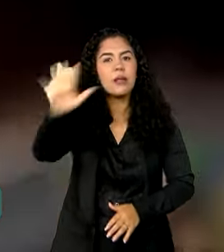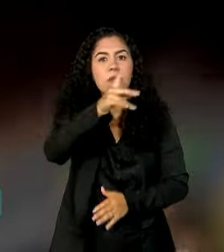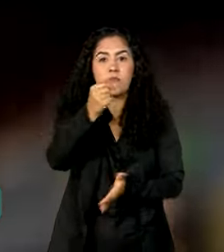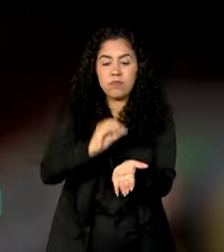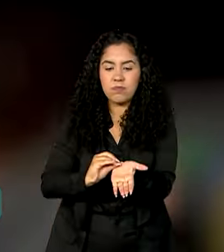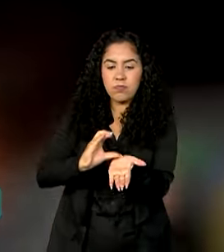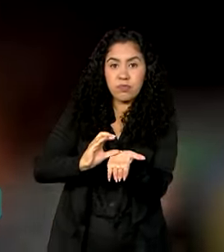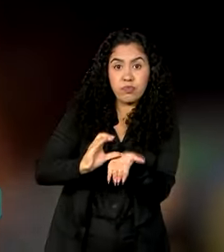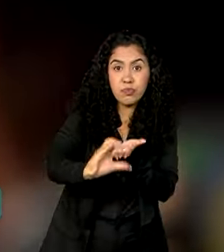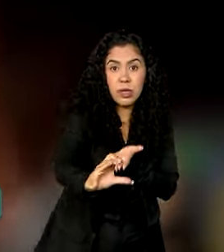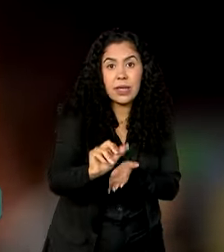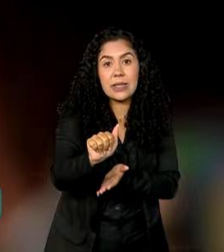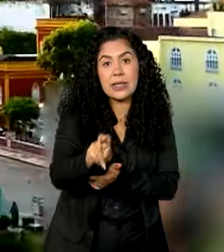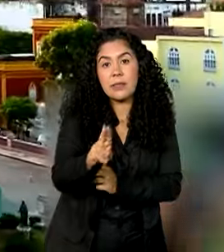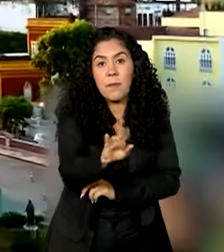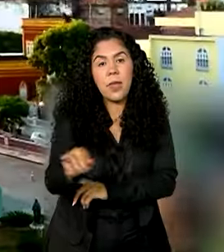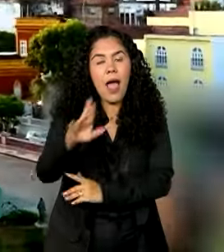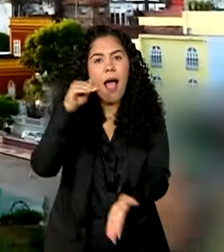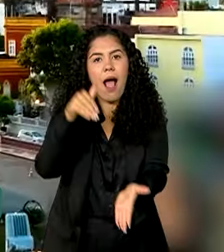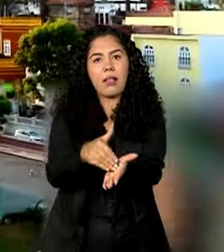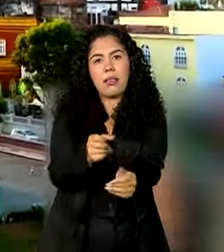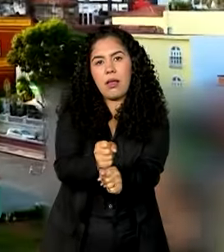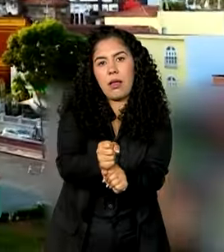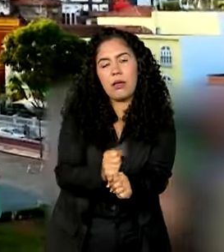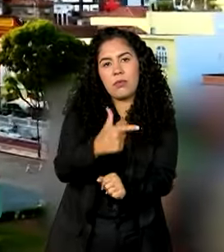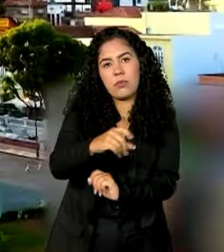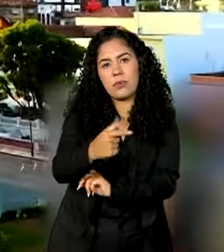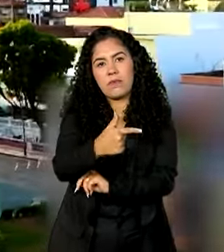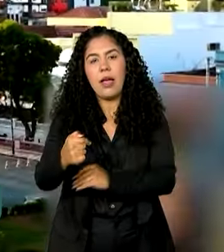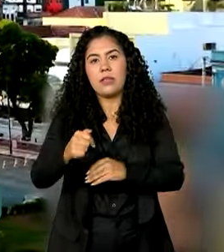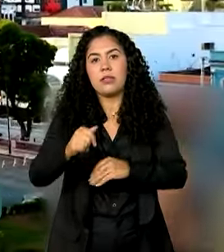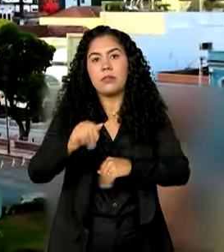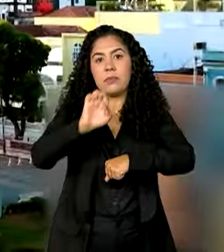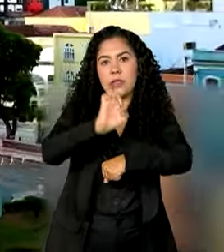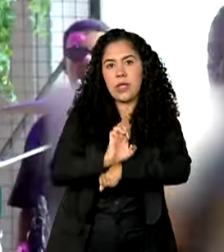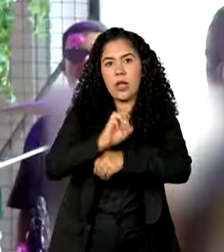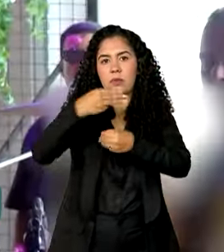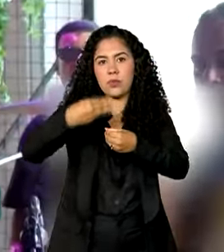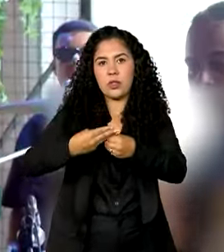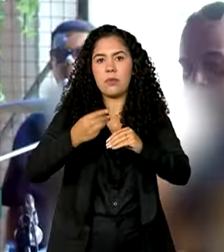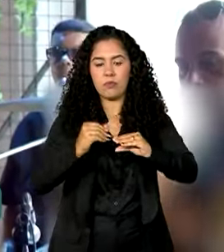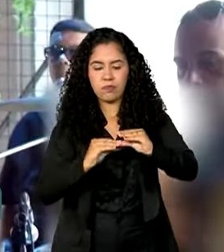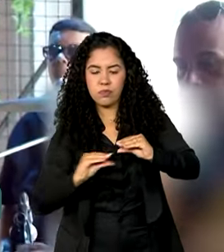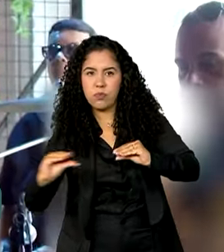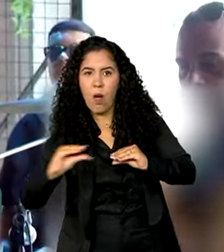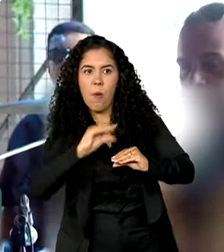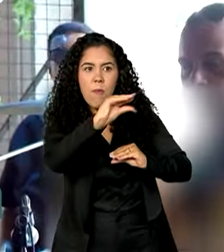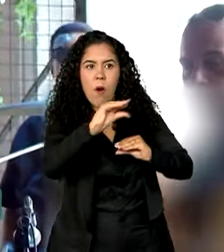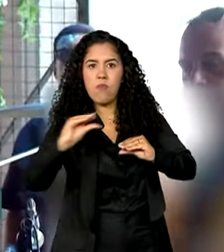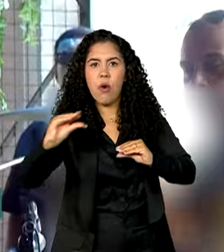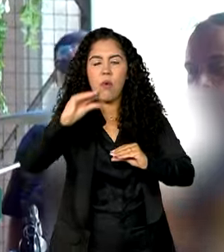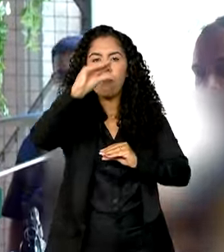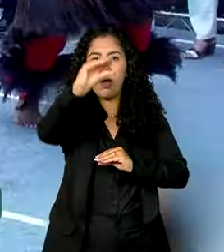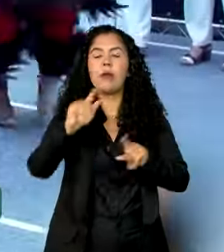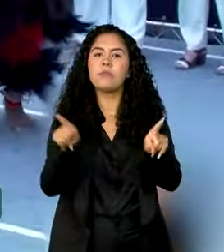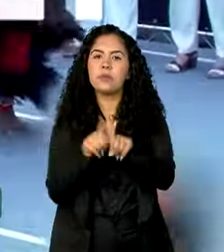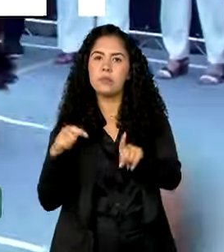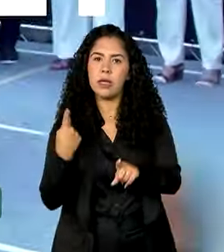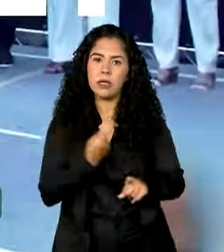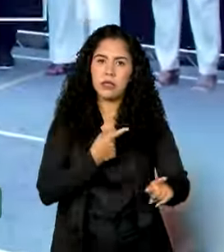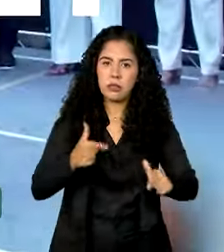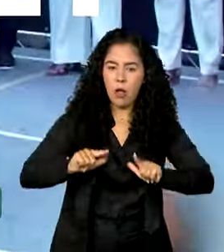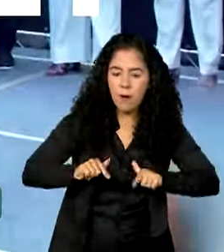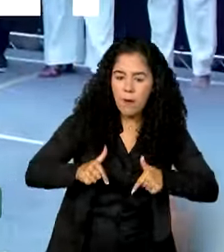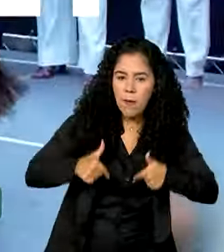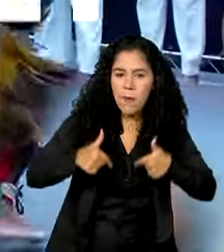bilhões de reais até 2027 para estados e municípios. Também estamos trabalhando para melhorar e ampliar o